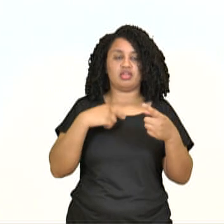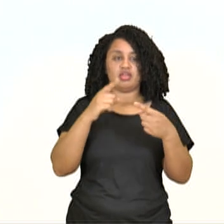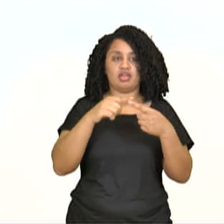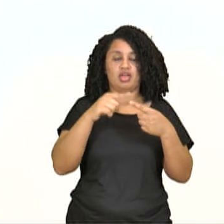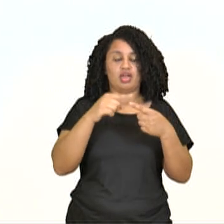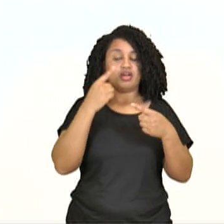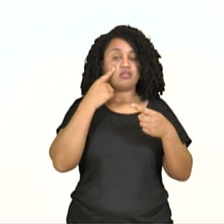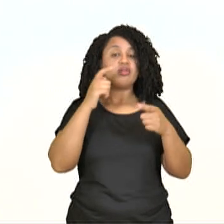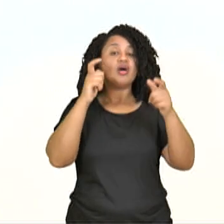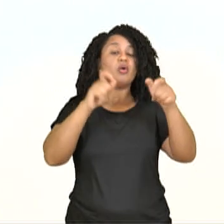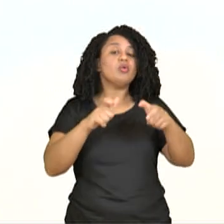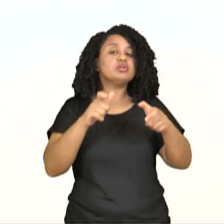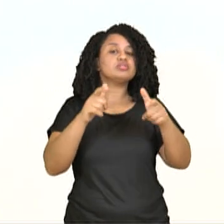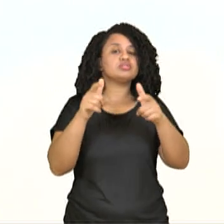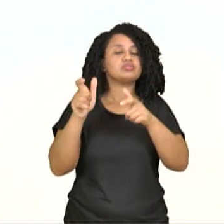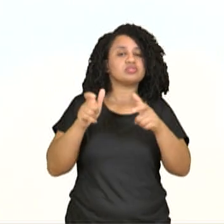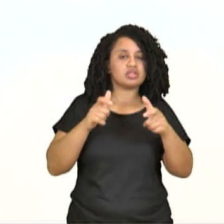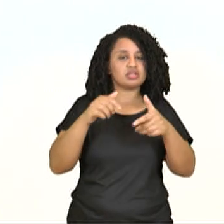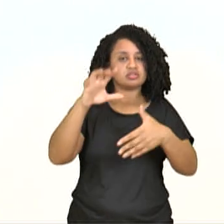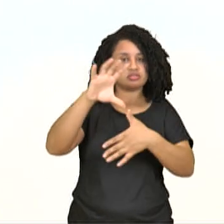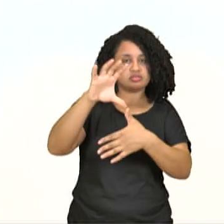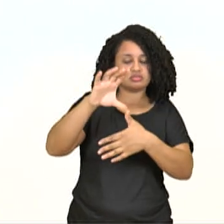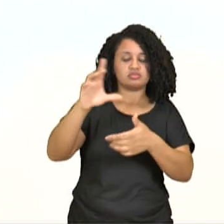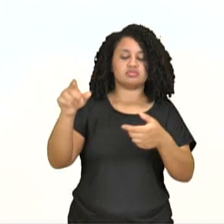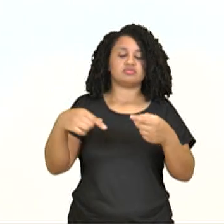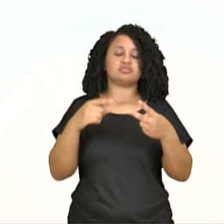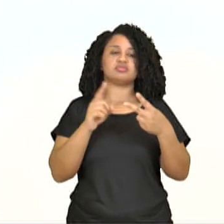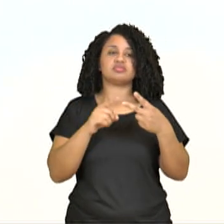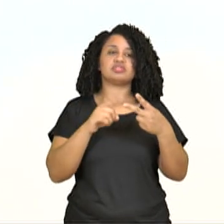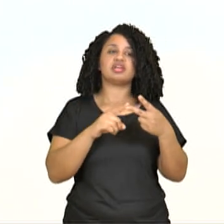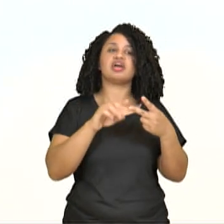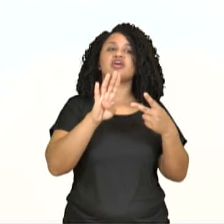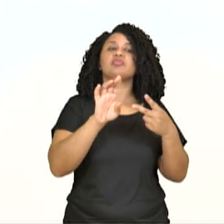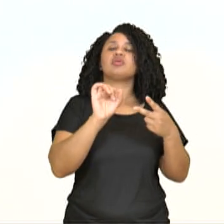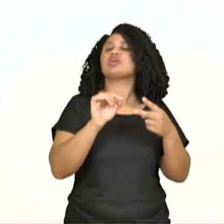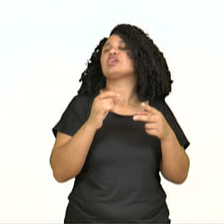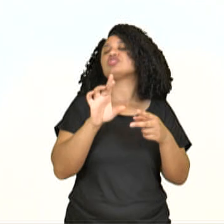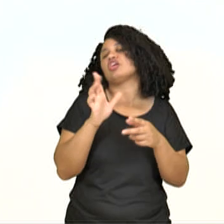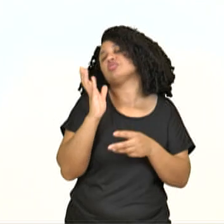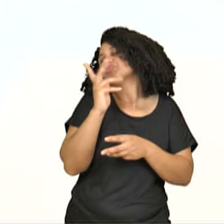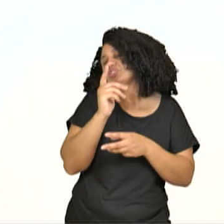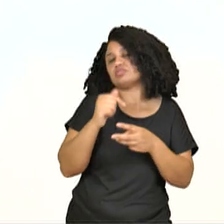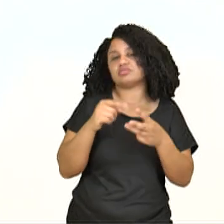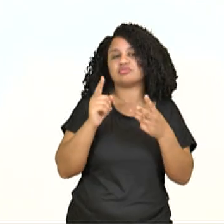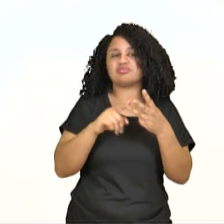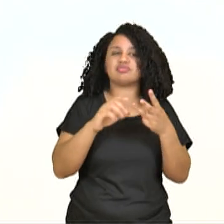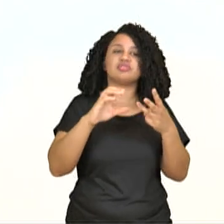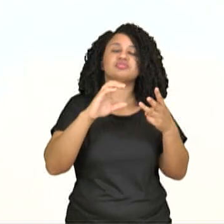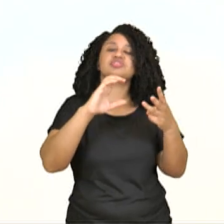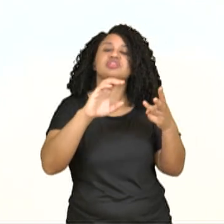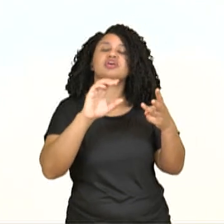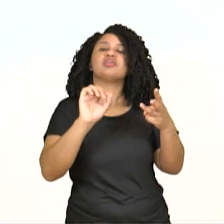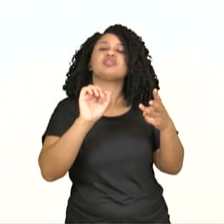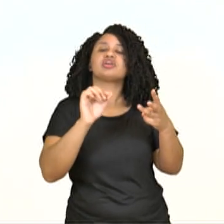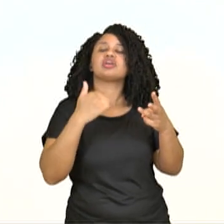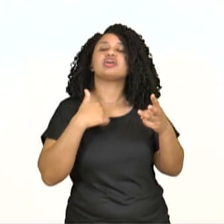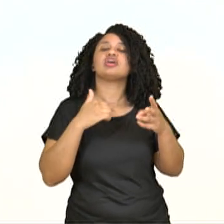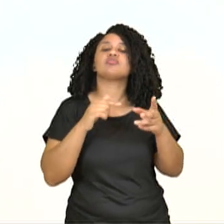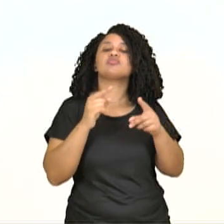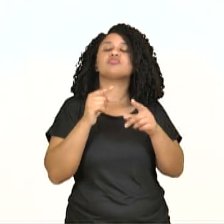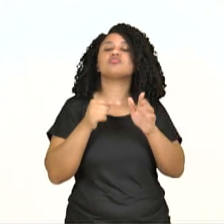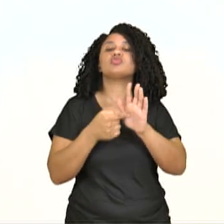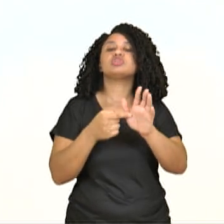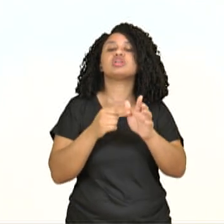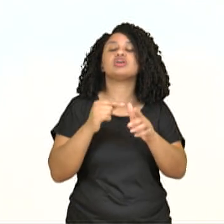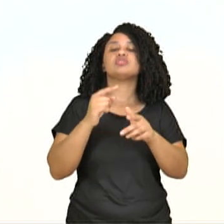realidade. Letra B, ser um elemento decorativo. Ou letra C, indicar o significado